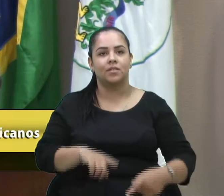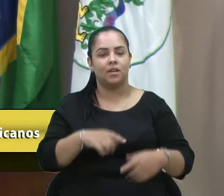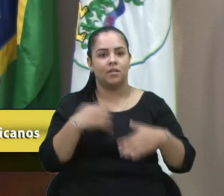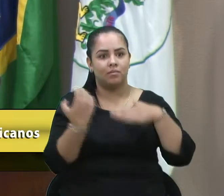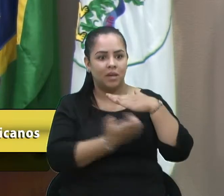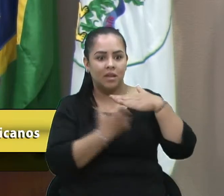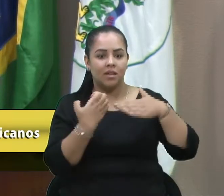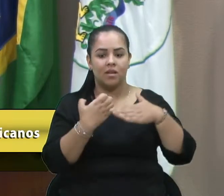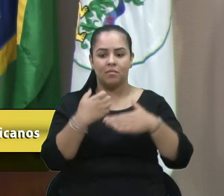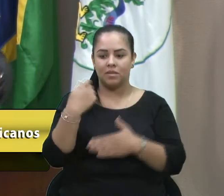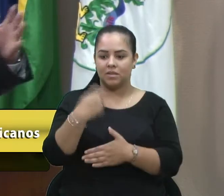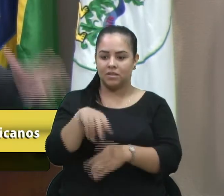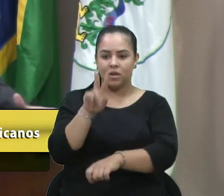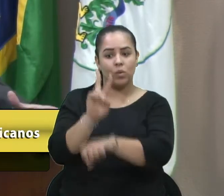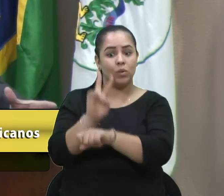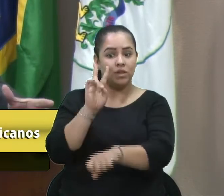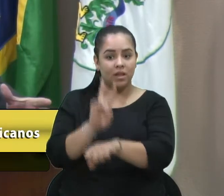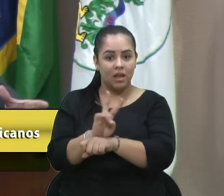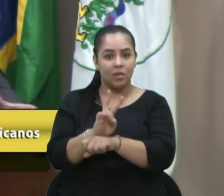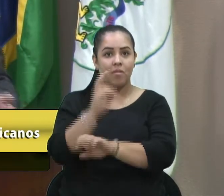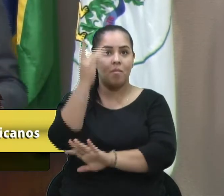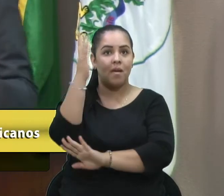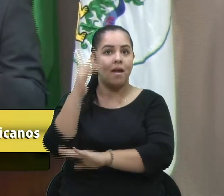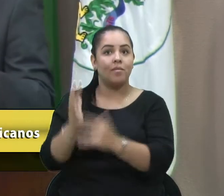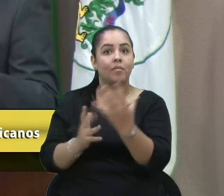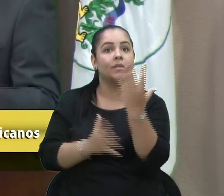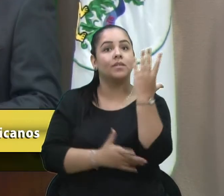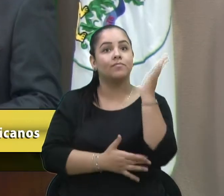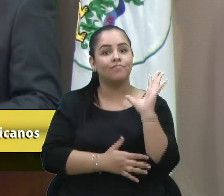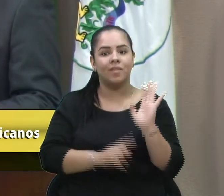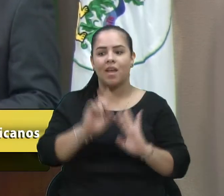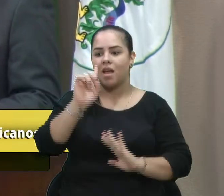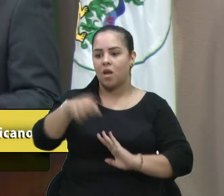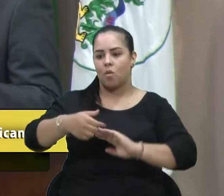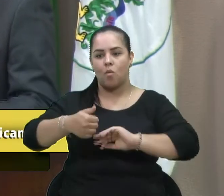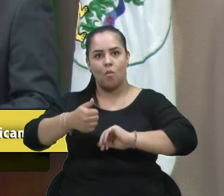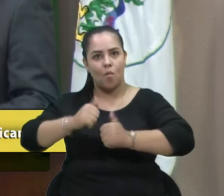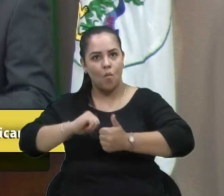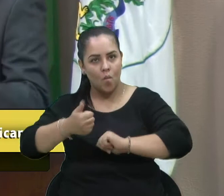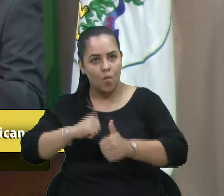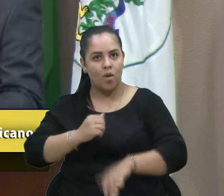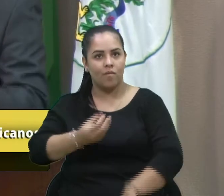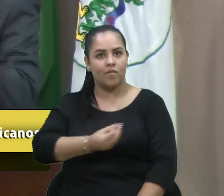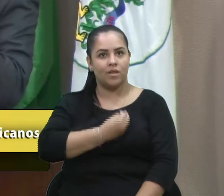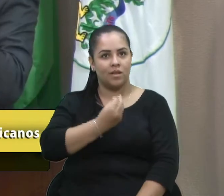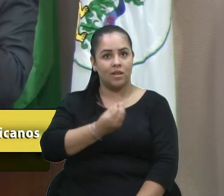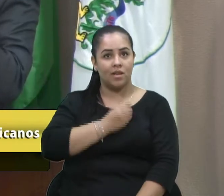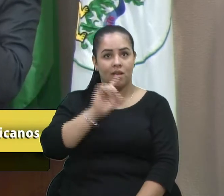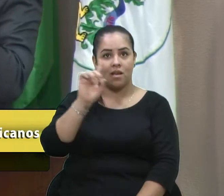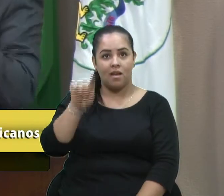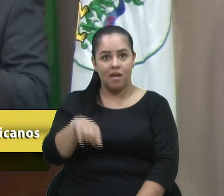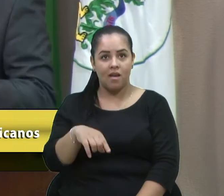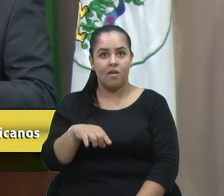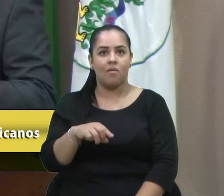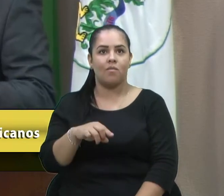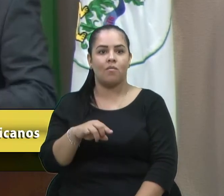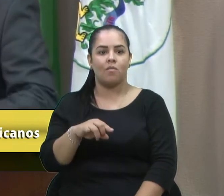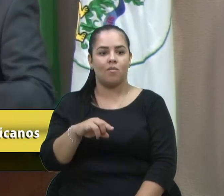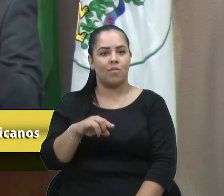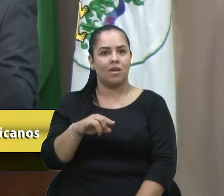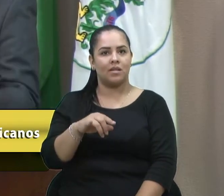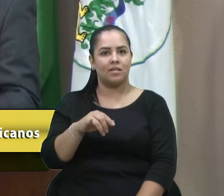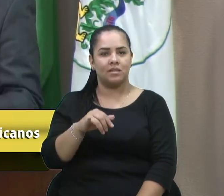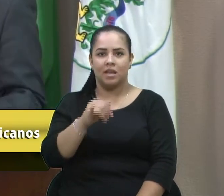do meio ambiente. Isso é qualidade de vida, isso é exemplo de uma empresa que